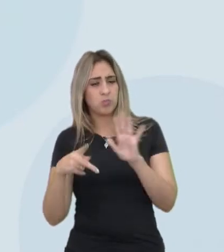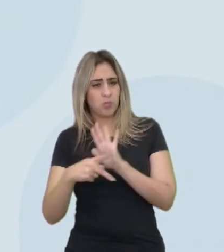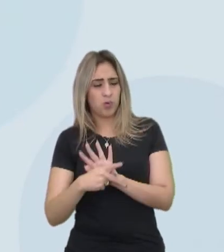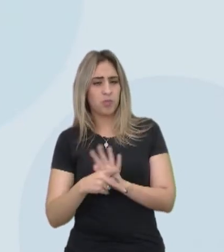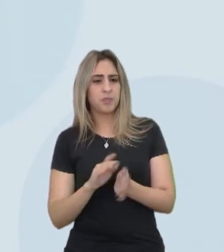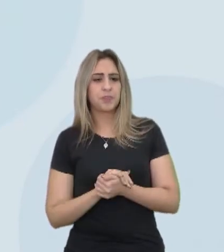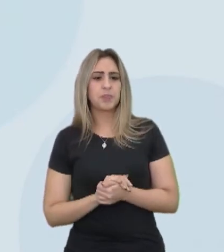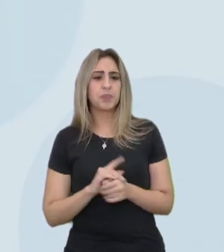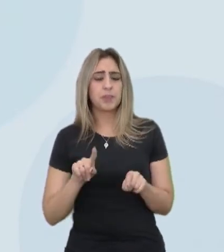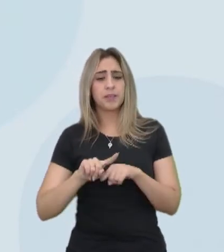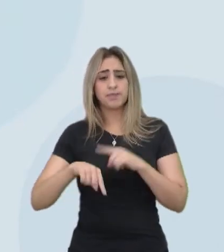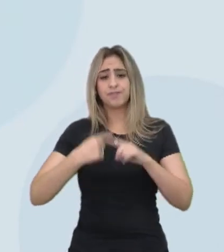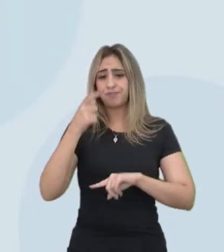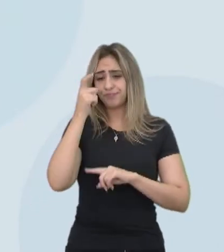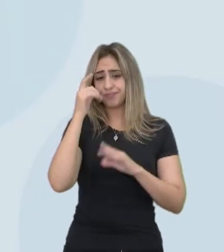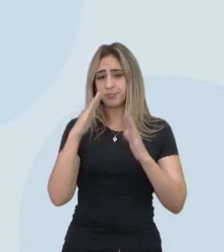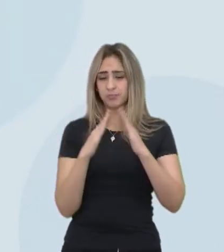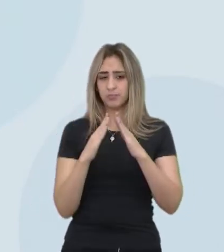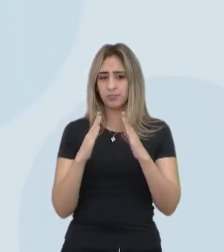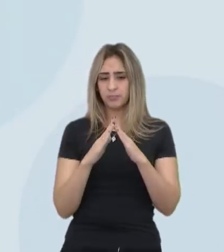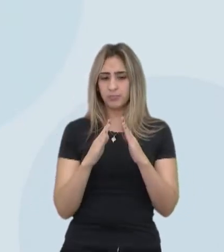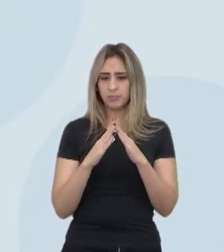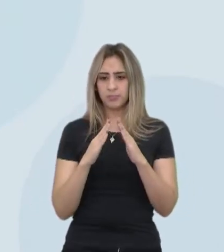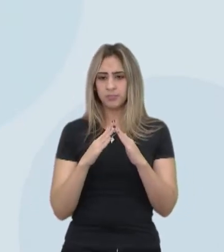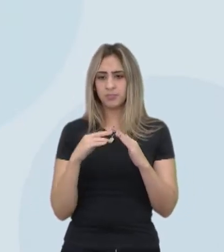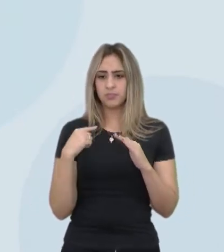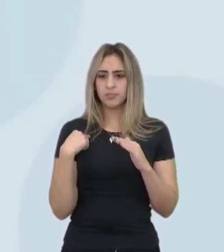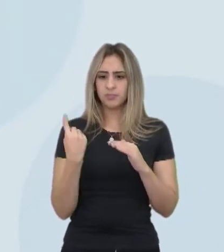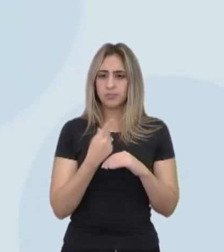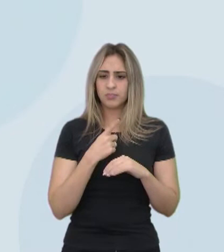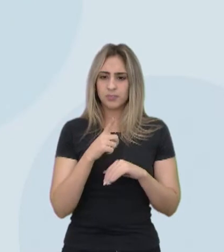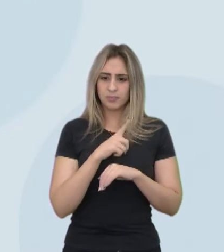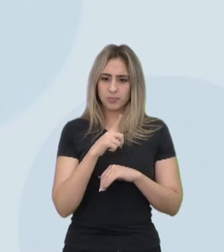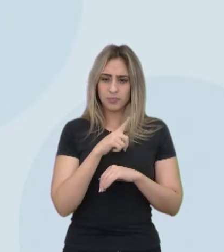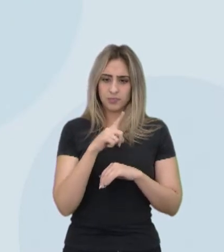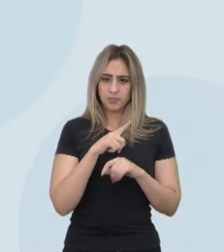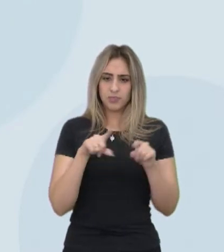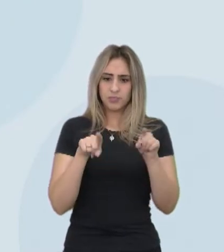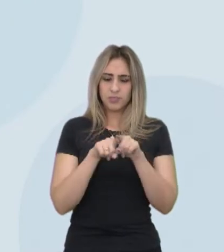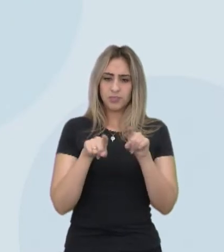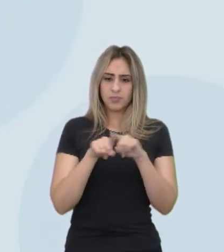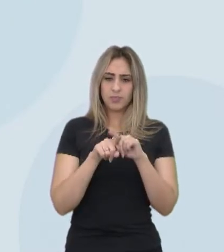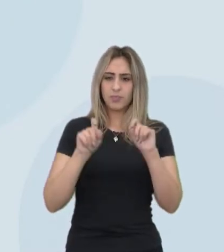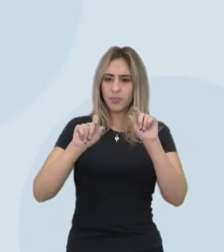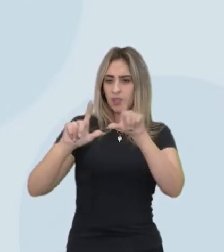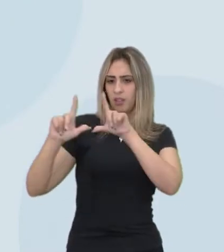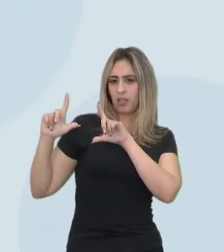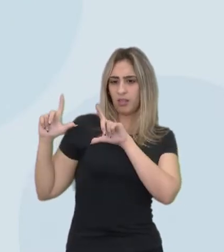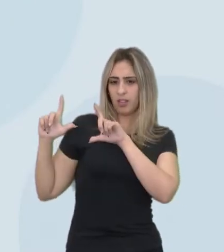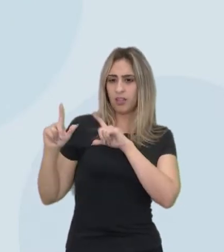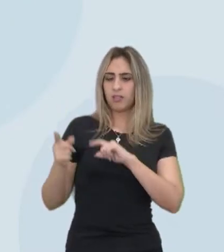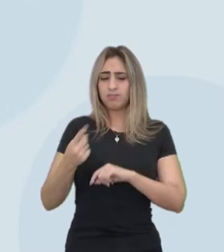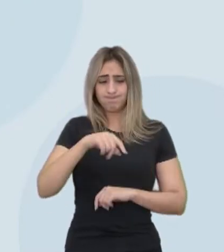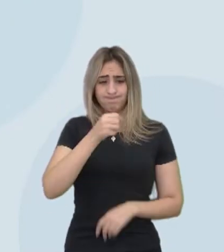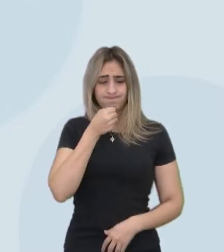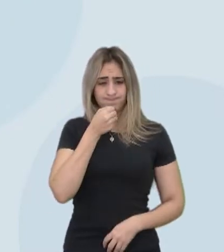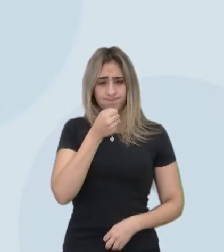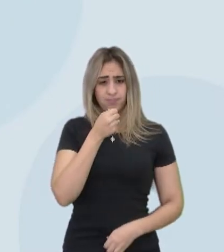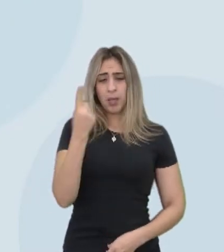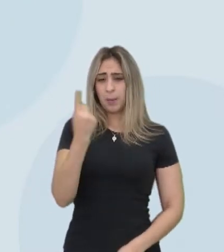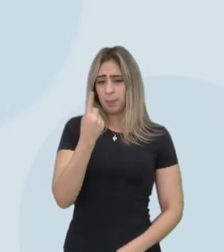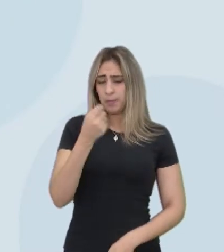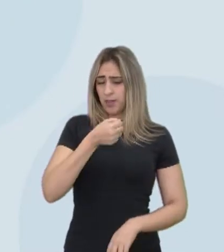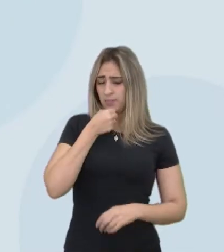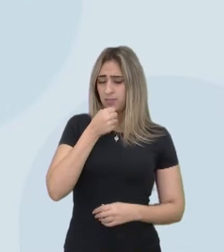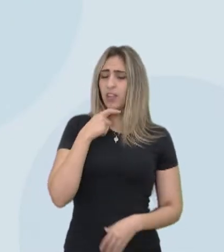poder depois assistir em casa, a gente tem aí a tela, mas assim, essa reportagem, essa primeira,